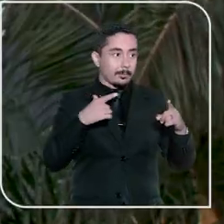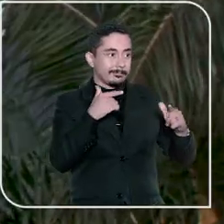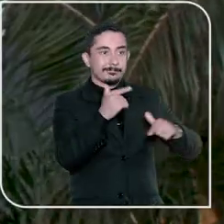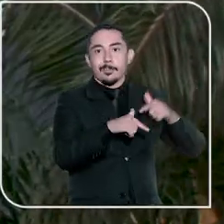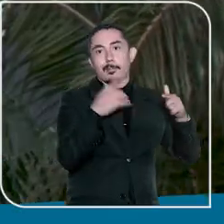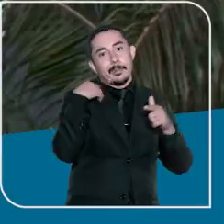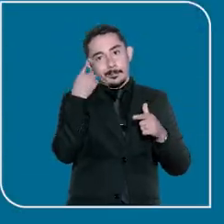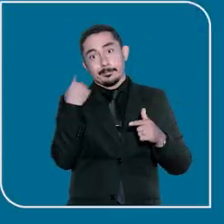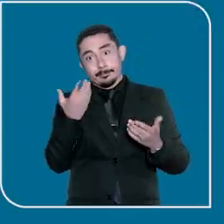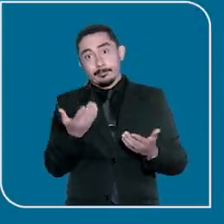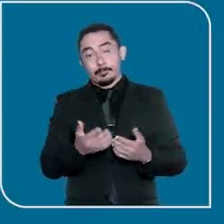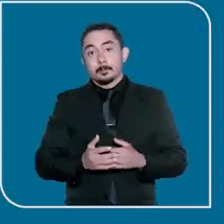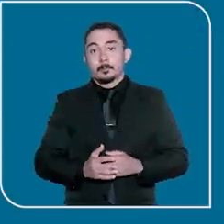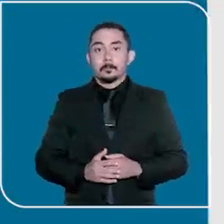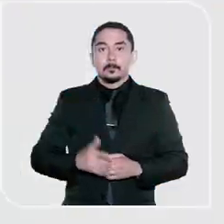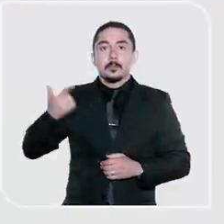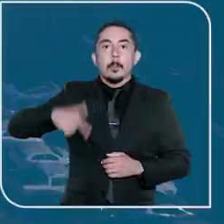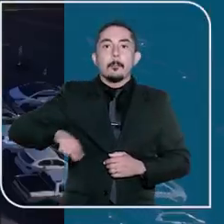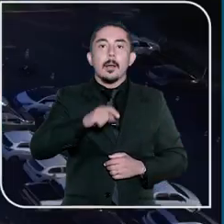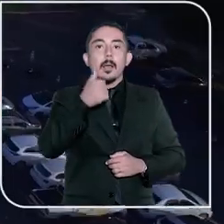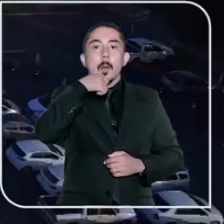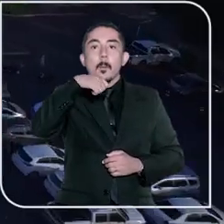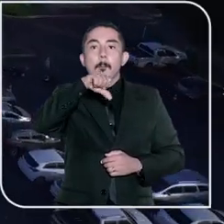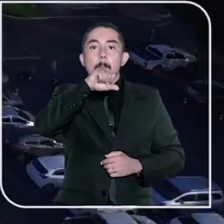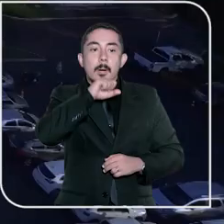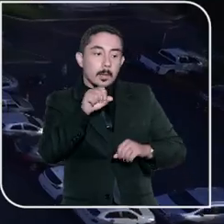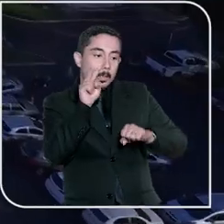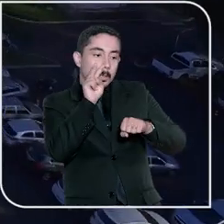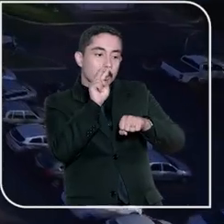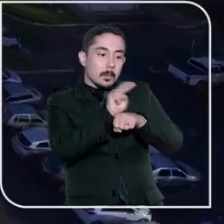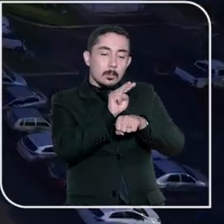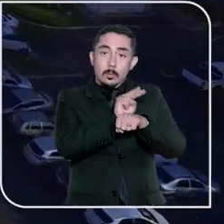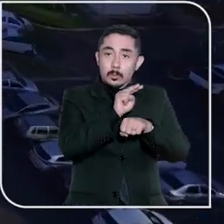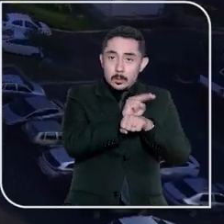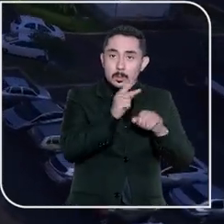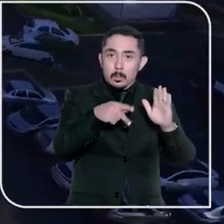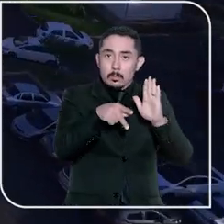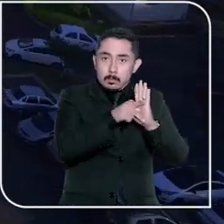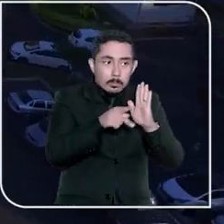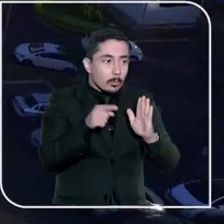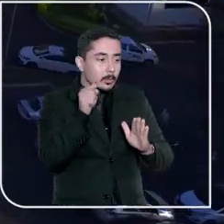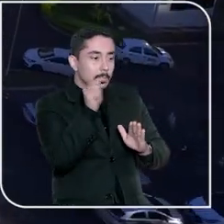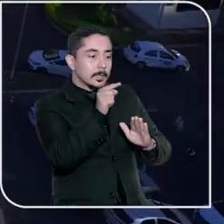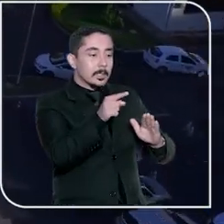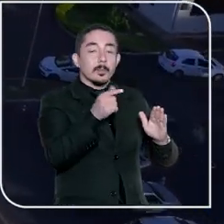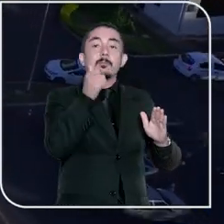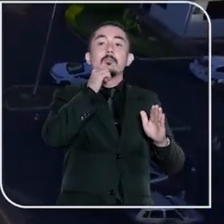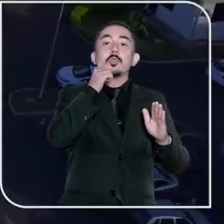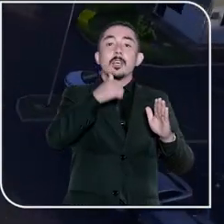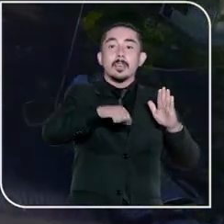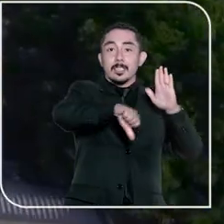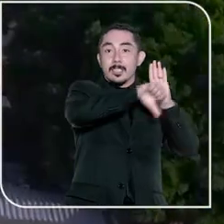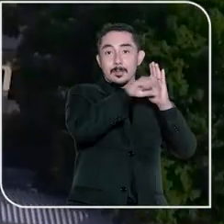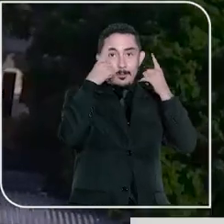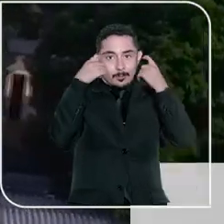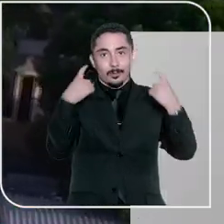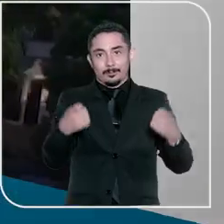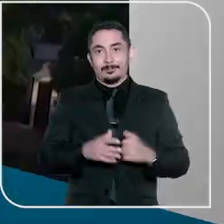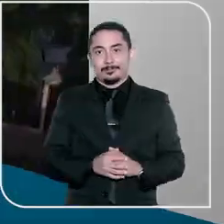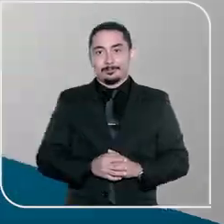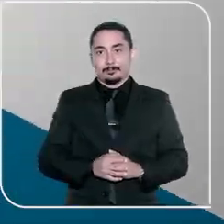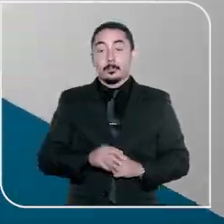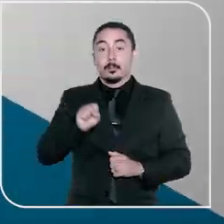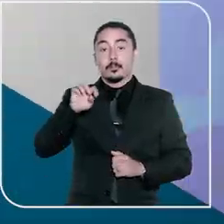Exercício da profissão e mais maternidade não assegura prisão domiciliar a mulher condenada por crime